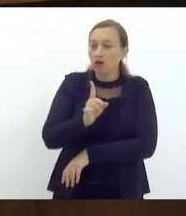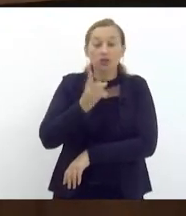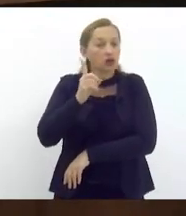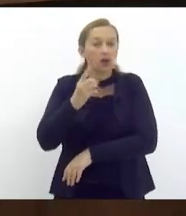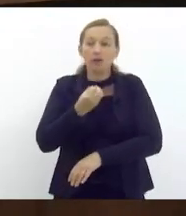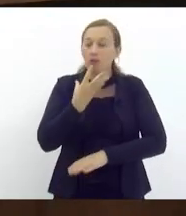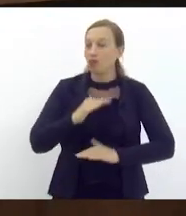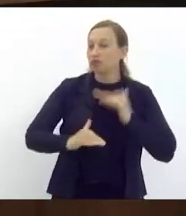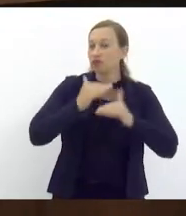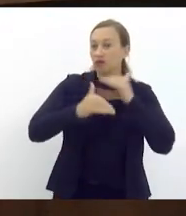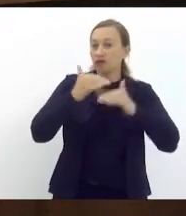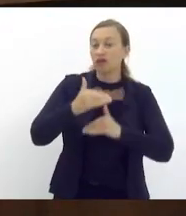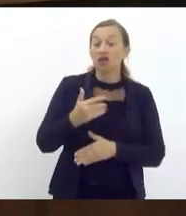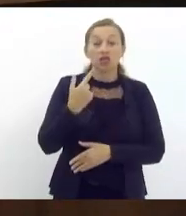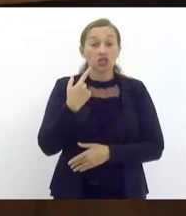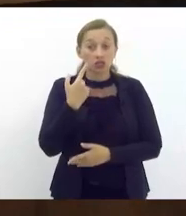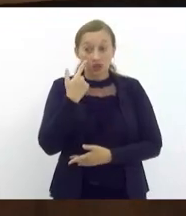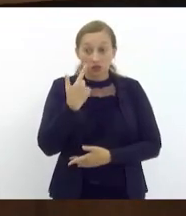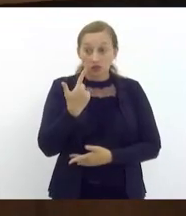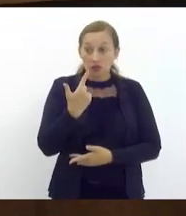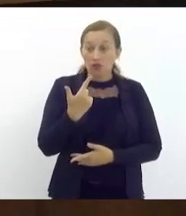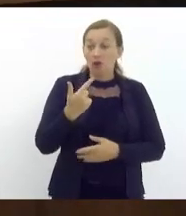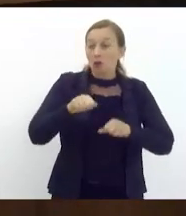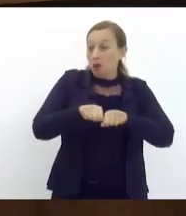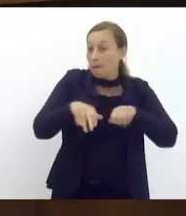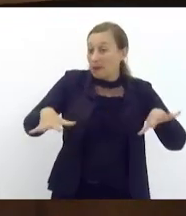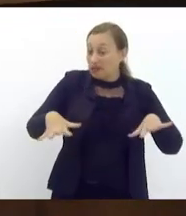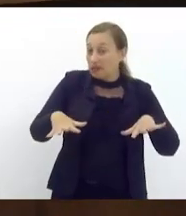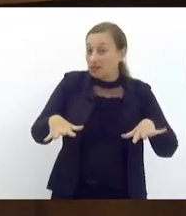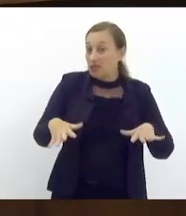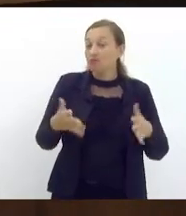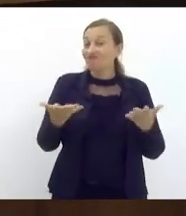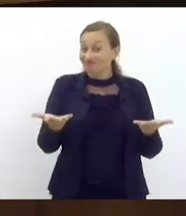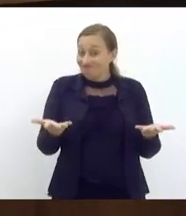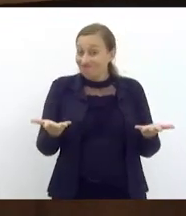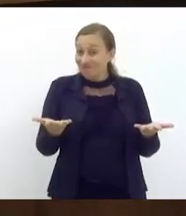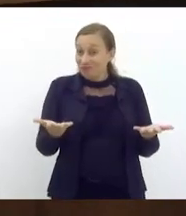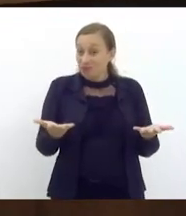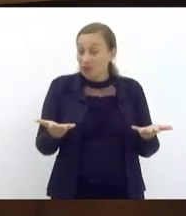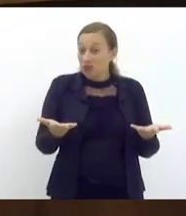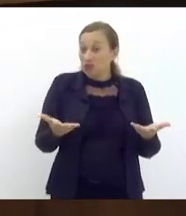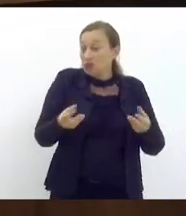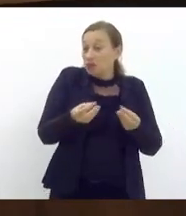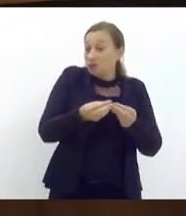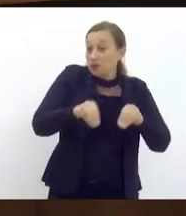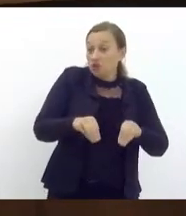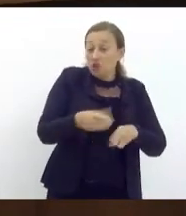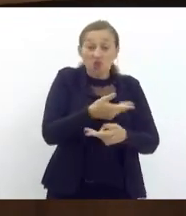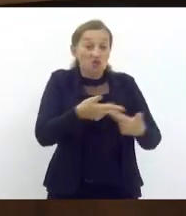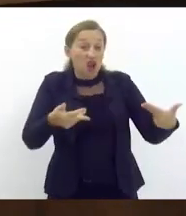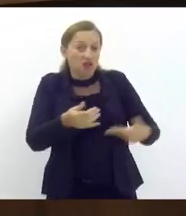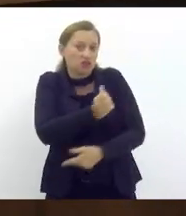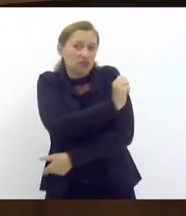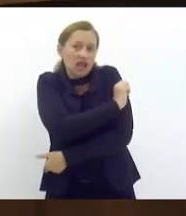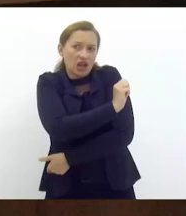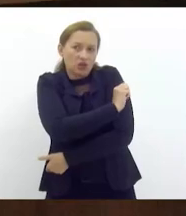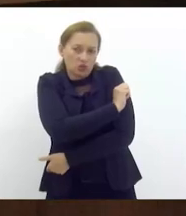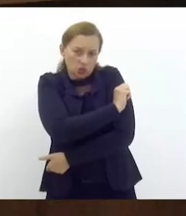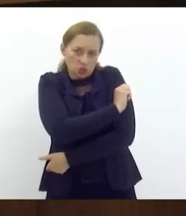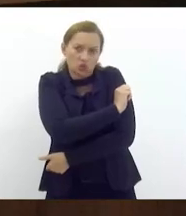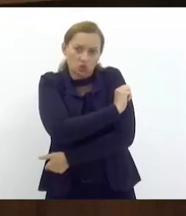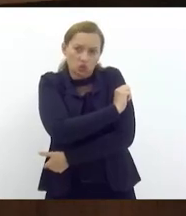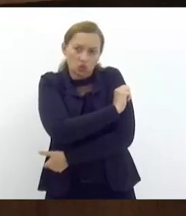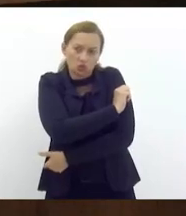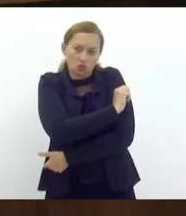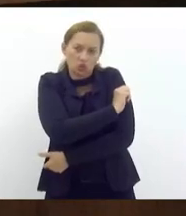é bom para o desenvolvimento a gente teve uma pandemia uma pandemia é essa que levou vários alunos a terem um déficit